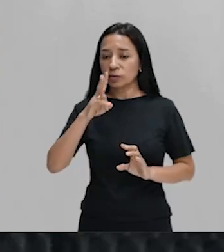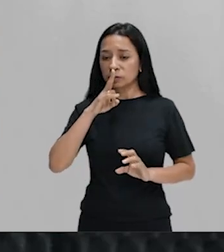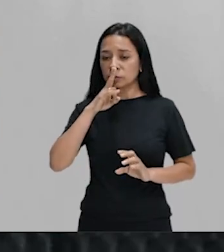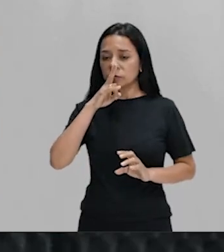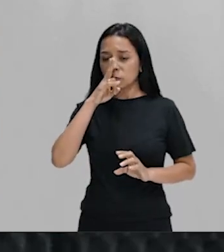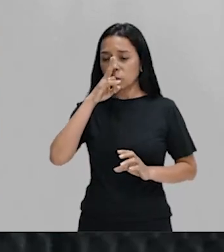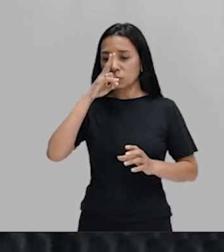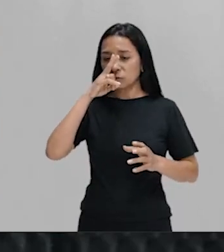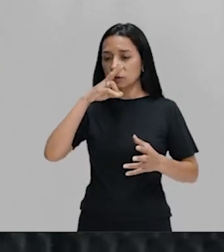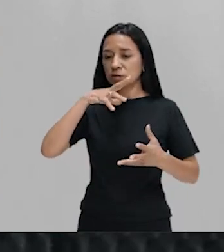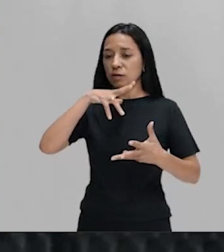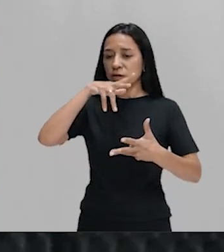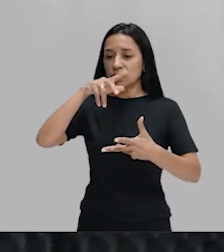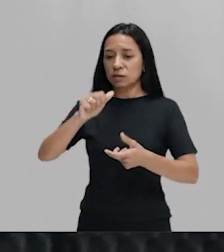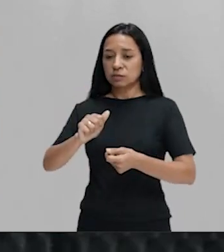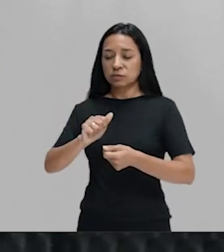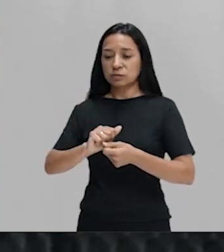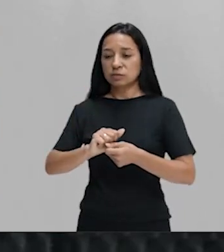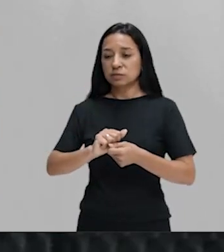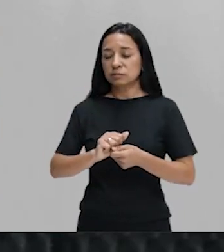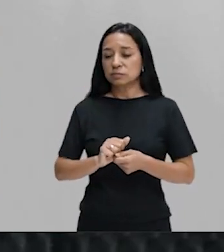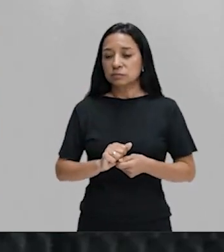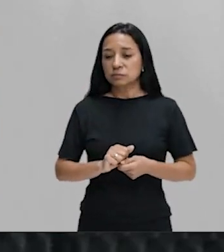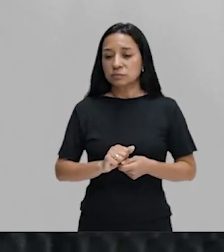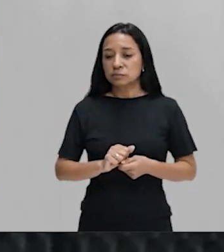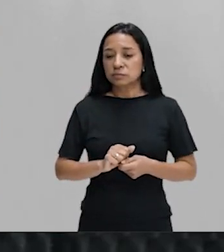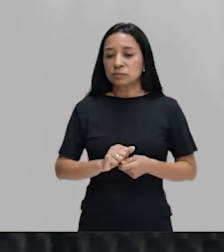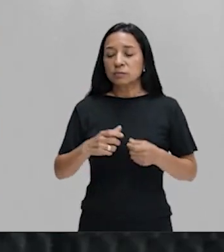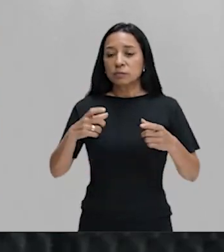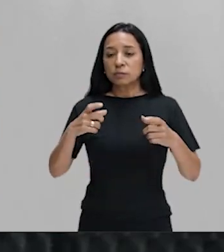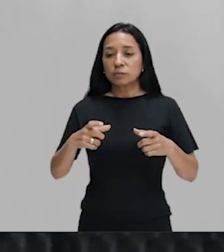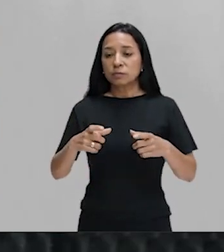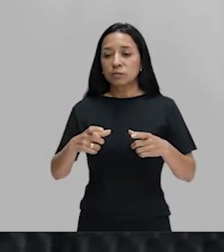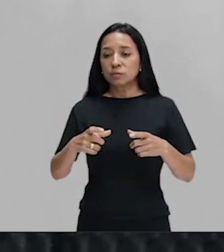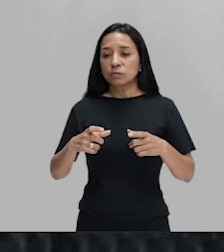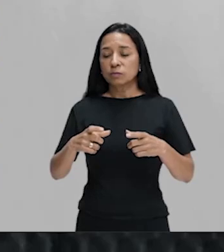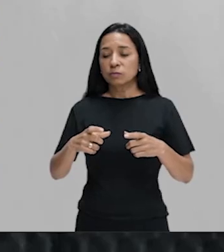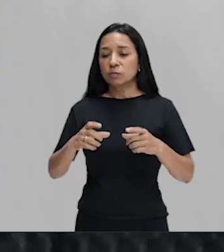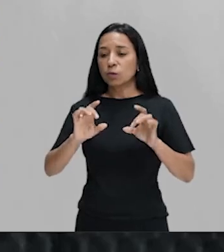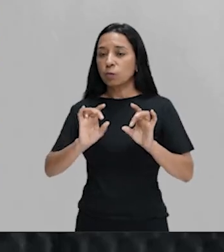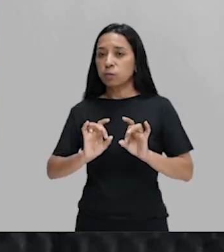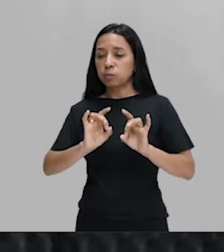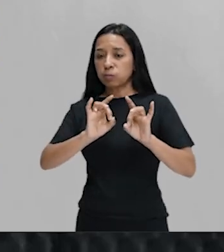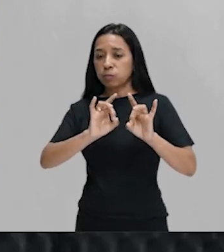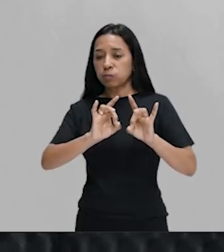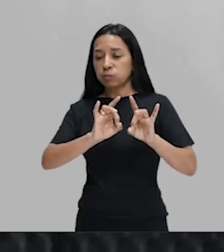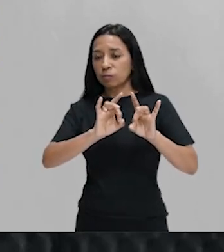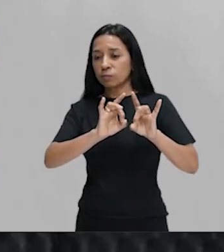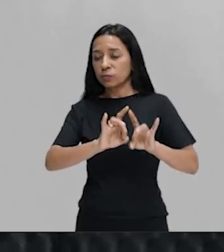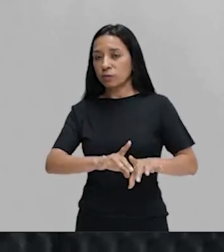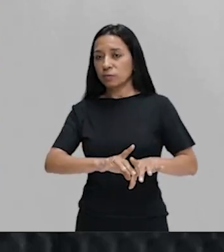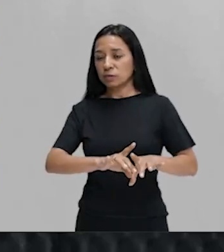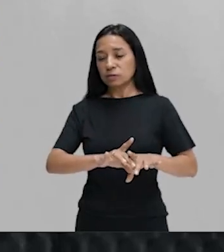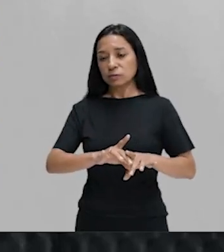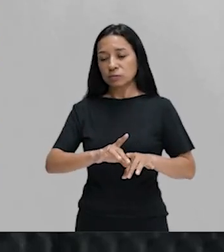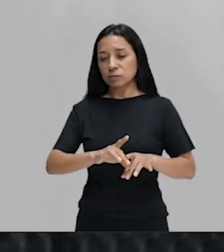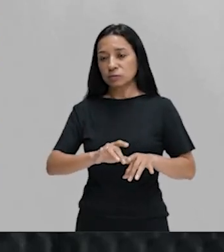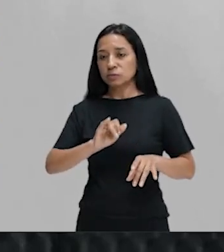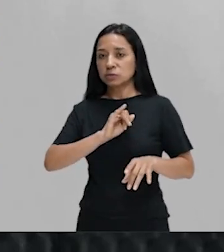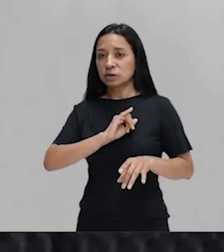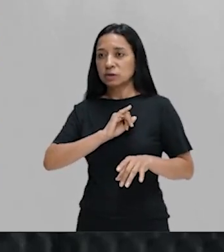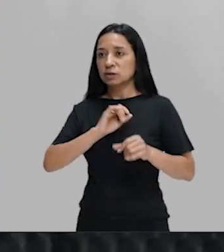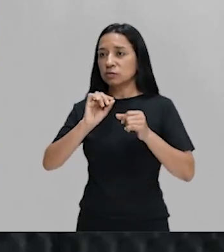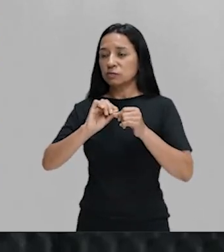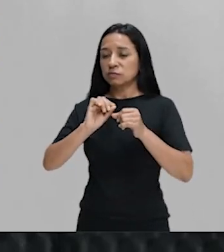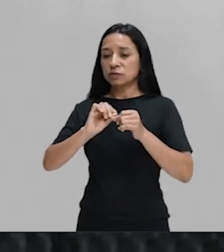forças internacionais, para a coalizão, onde, no abandono do território, os iraquianos eles